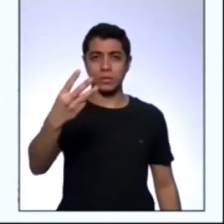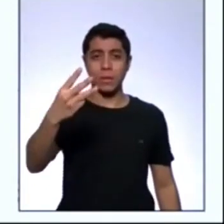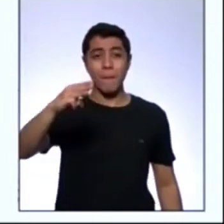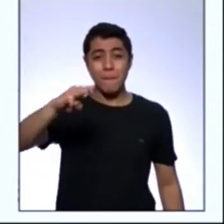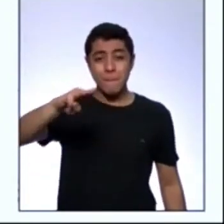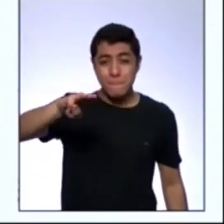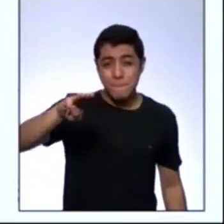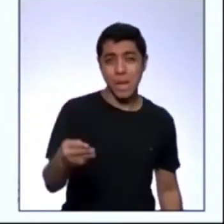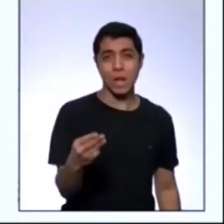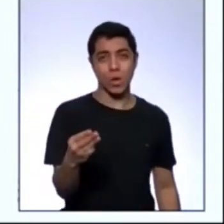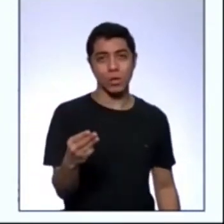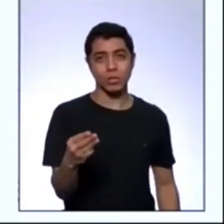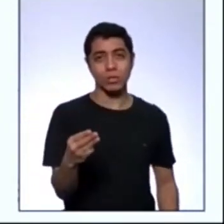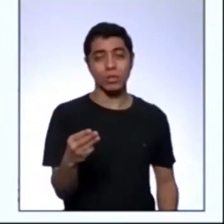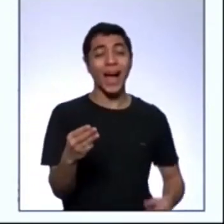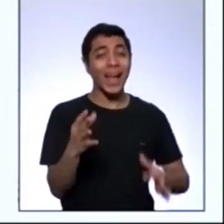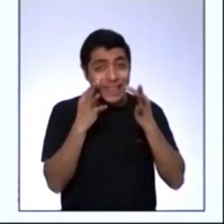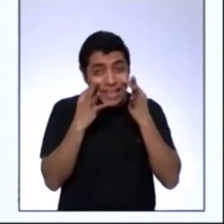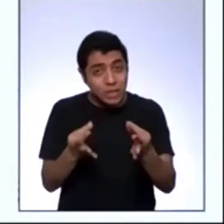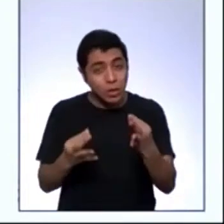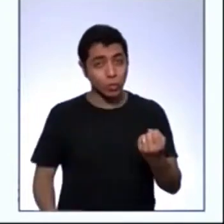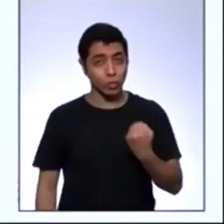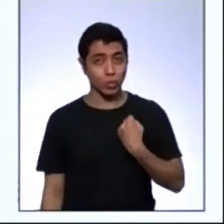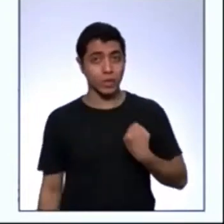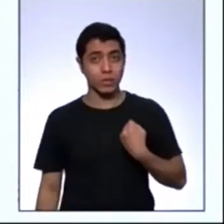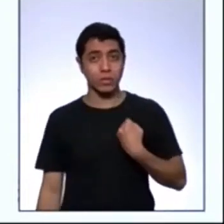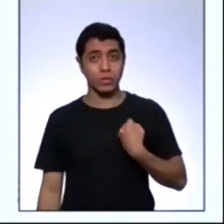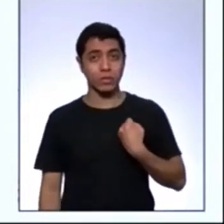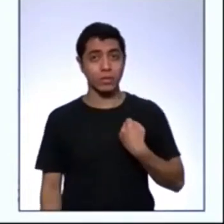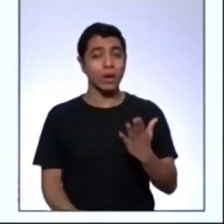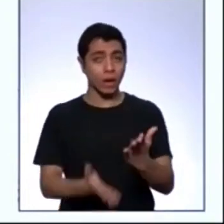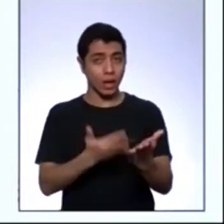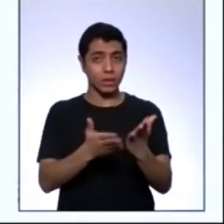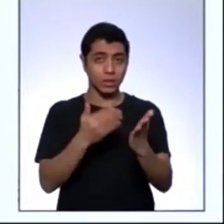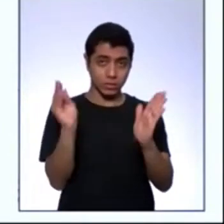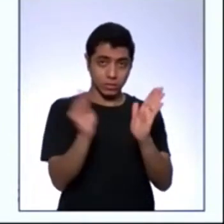vamos anota esse número aí no caderno